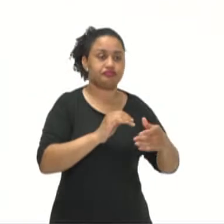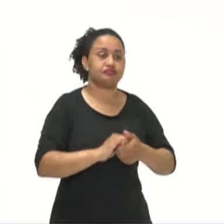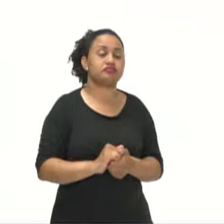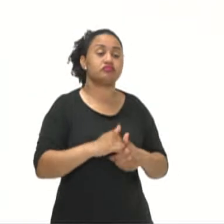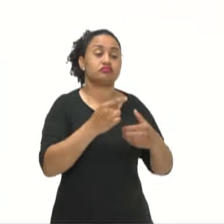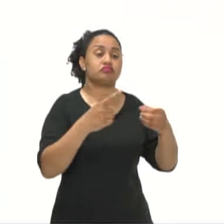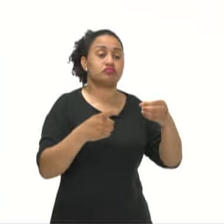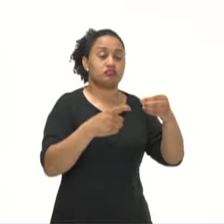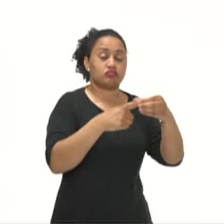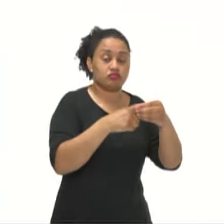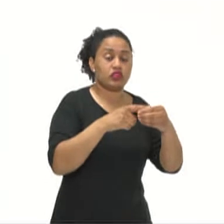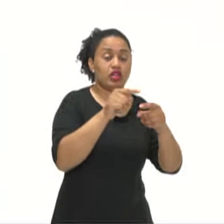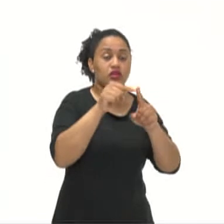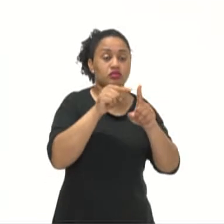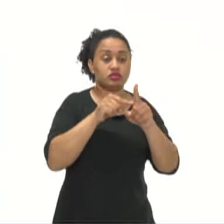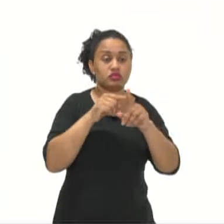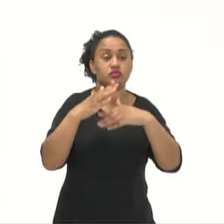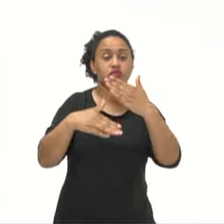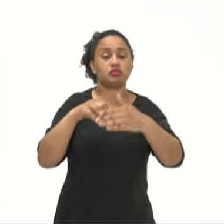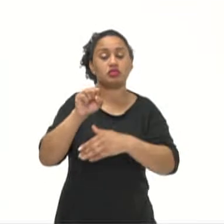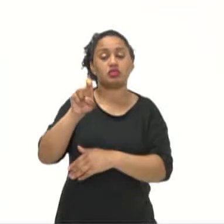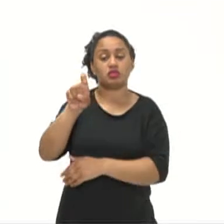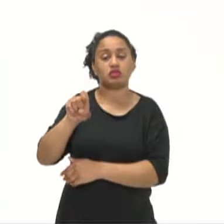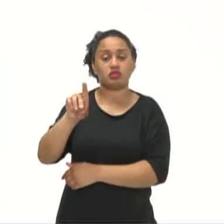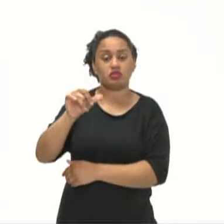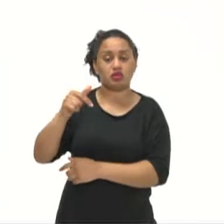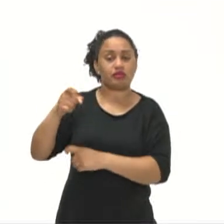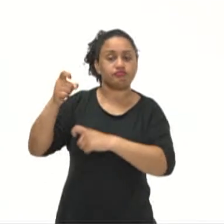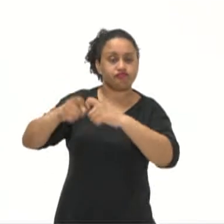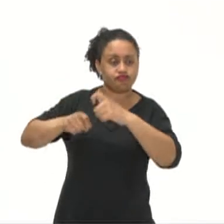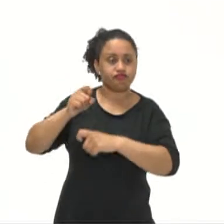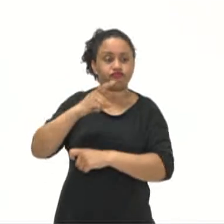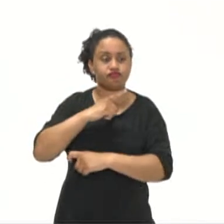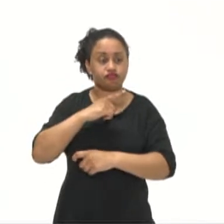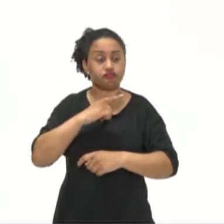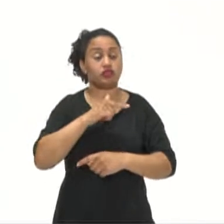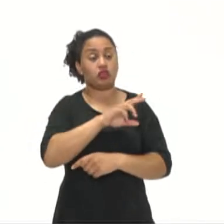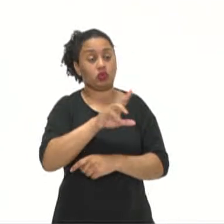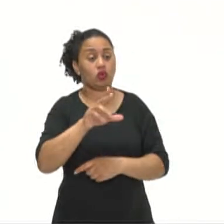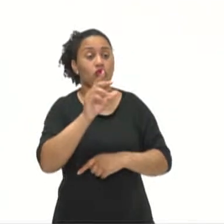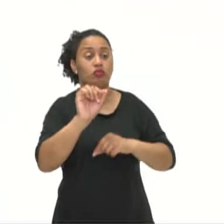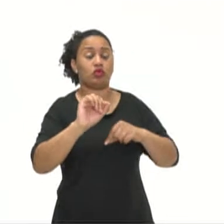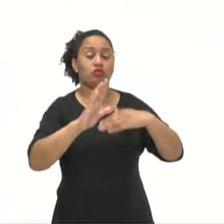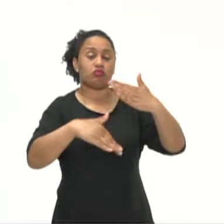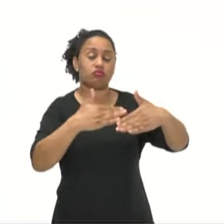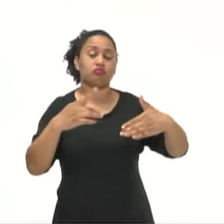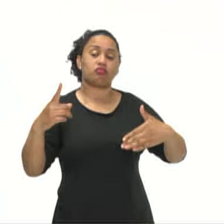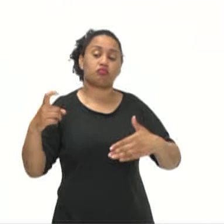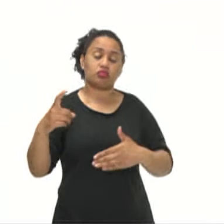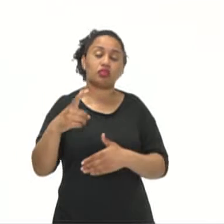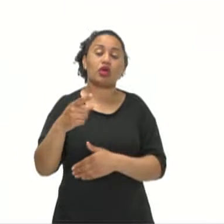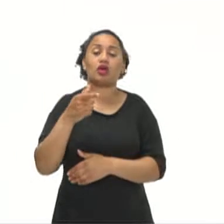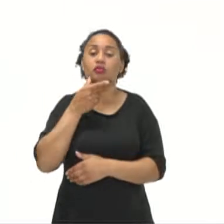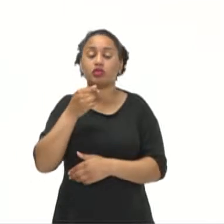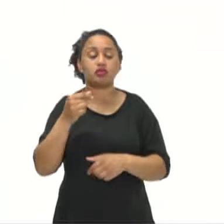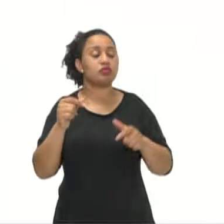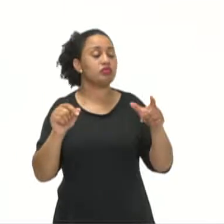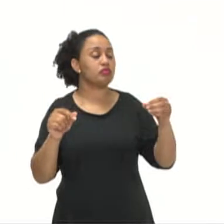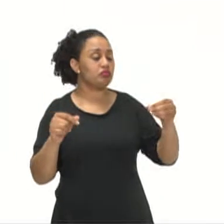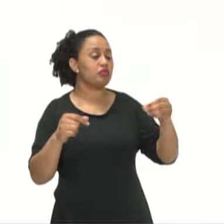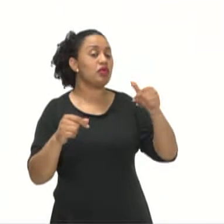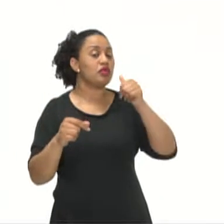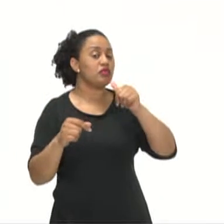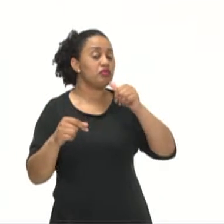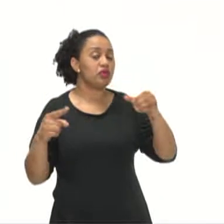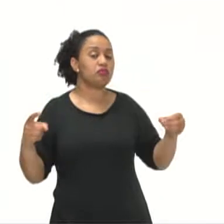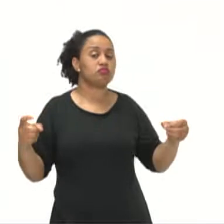de reprodução sexuada, é um termo utilizado para denominar o processo em que o gameta masculino e o feminino se